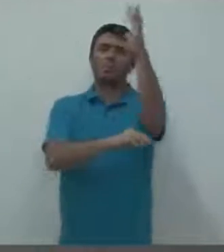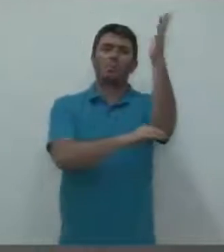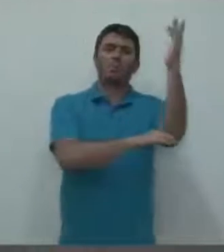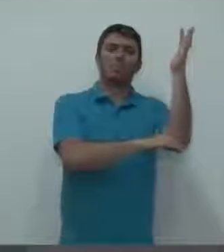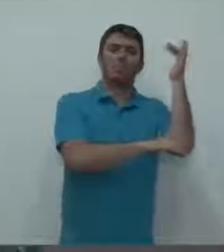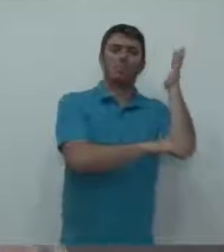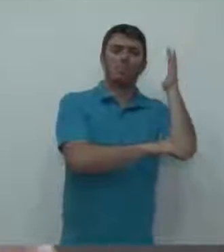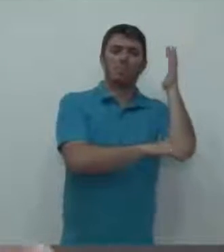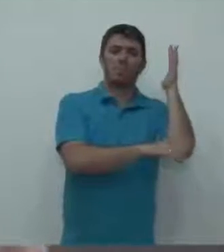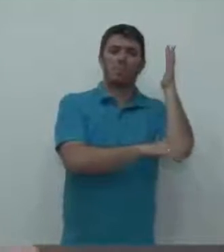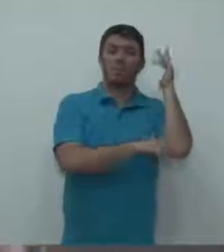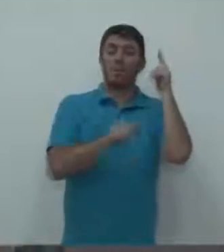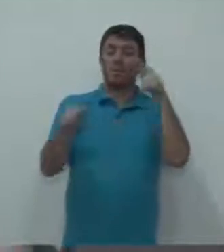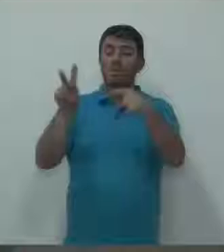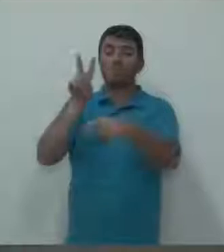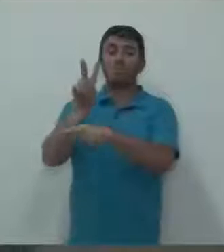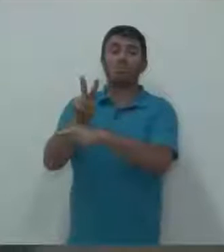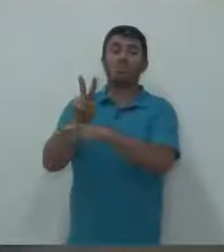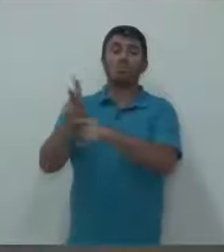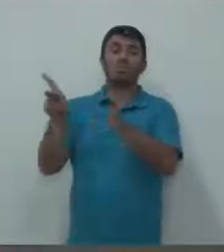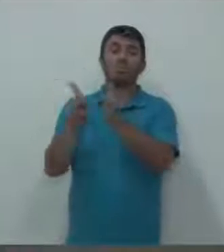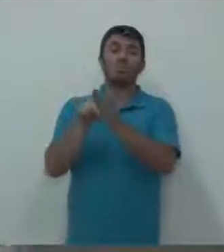da macrozona de proteção ambiental